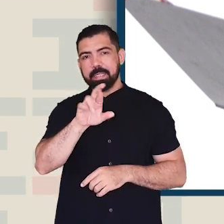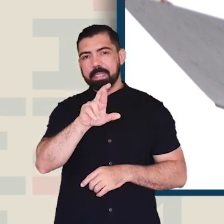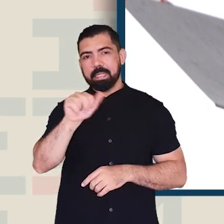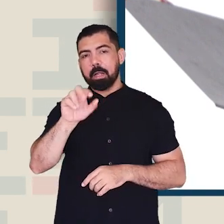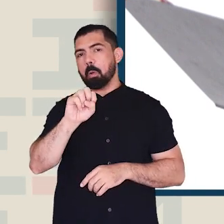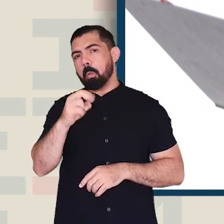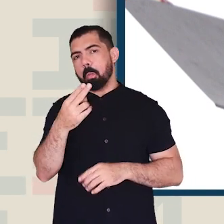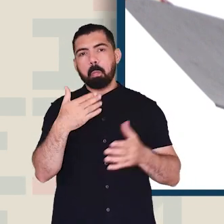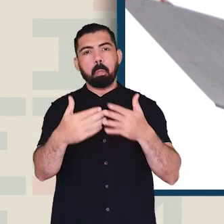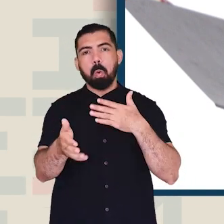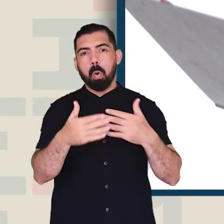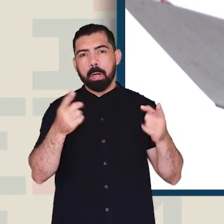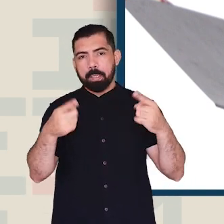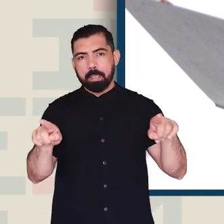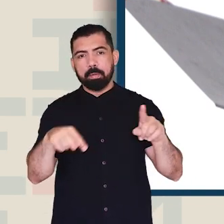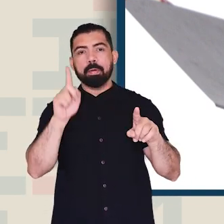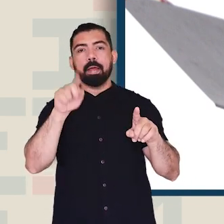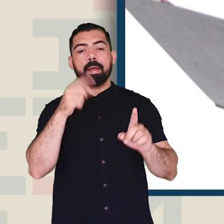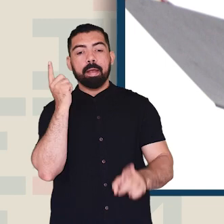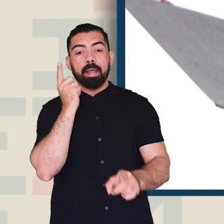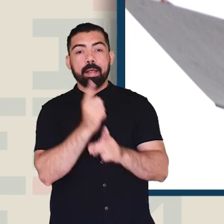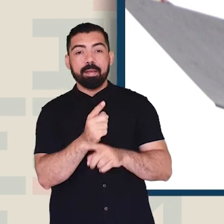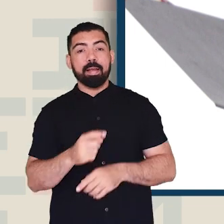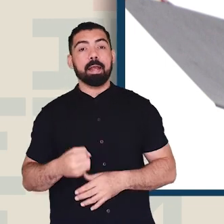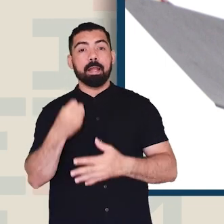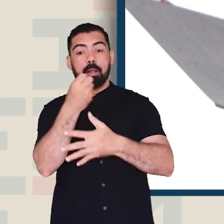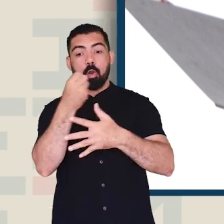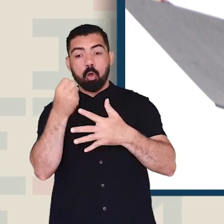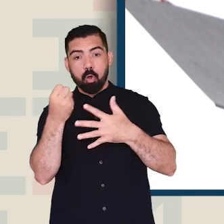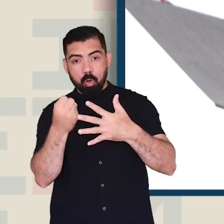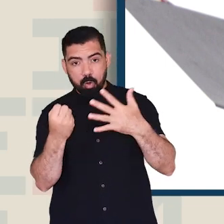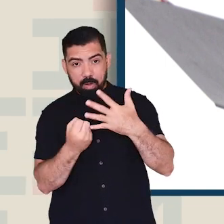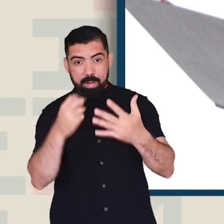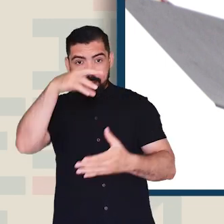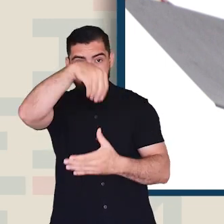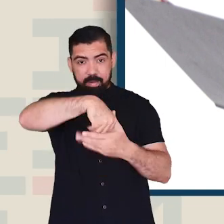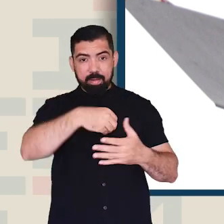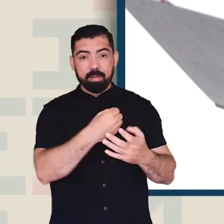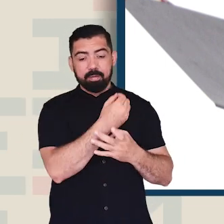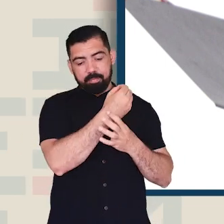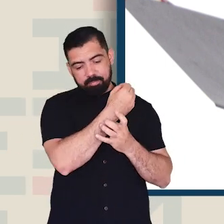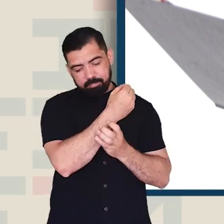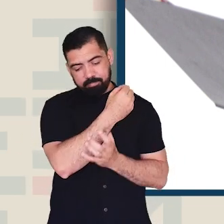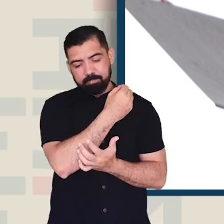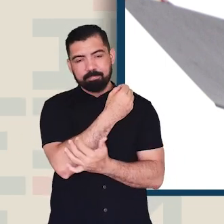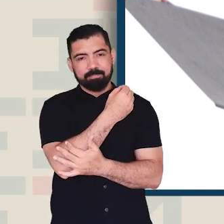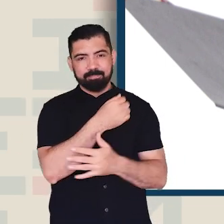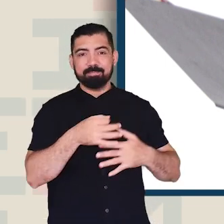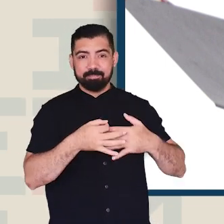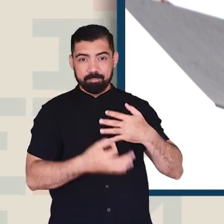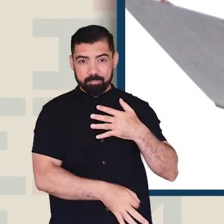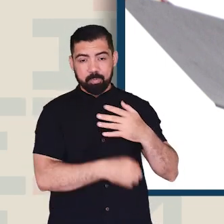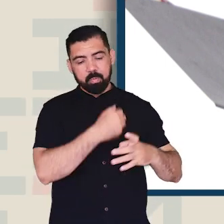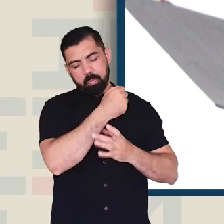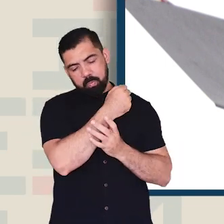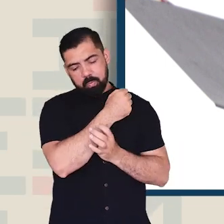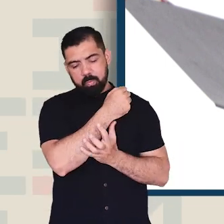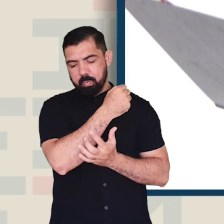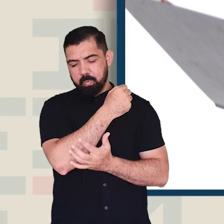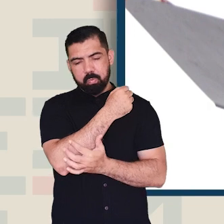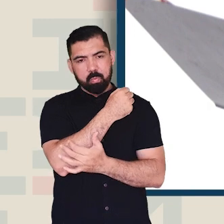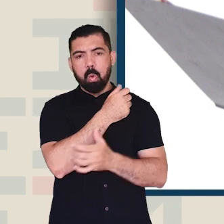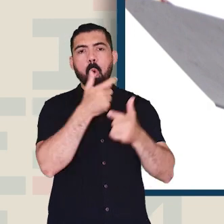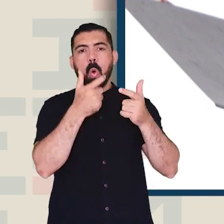que qualquer instrumento, é você identificar as notas no braço, né? Você saber, no caso da guitarra, o braço, né? Você tem que